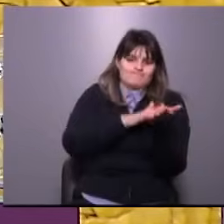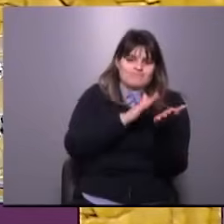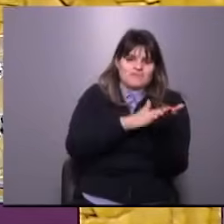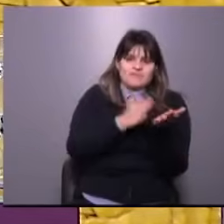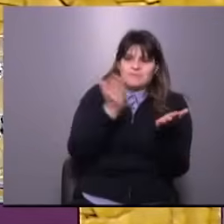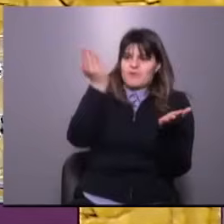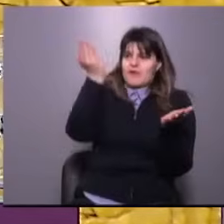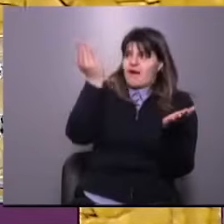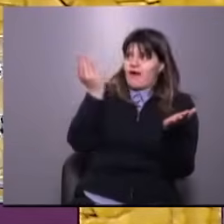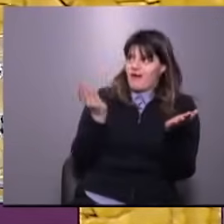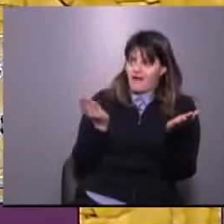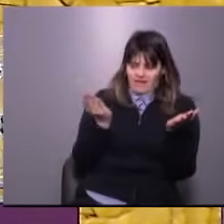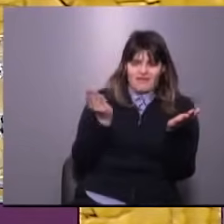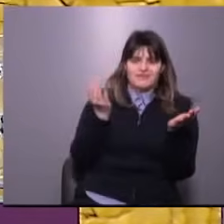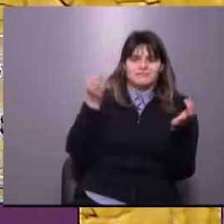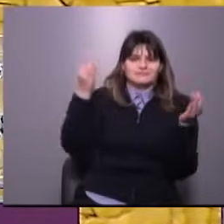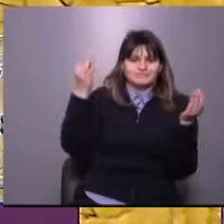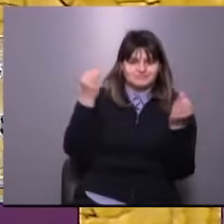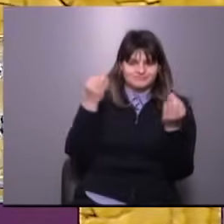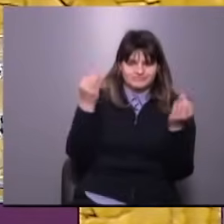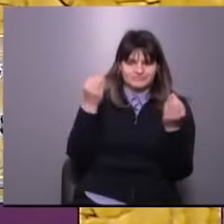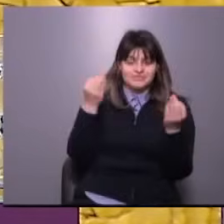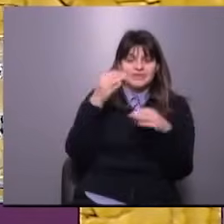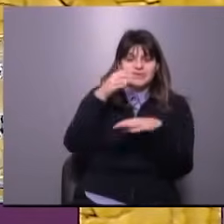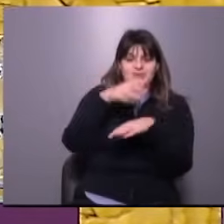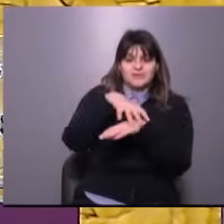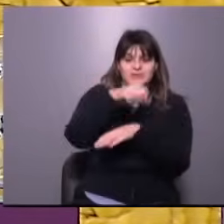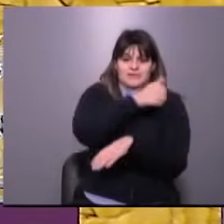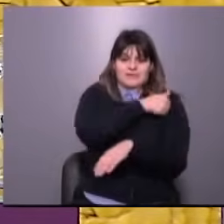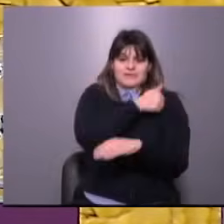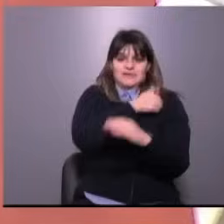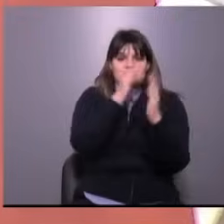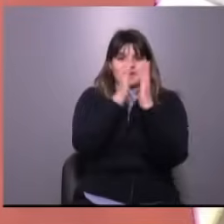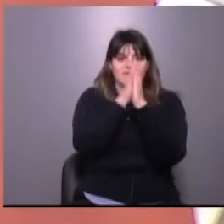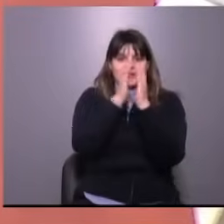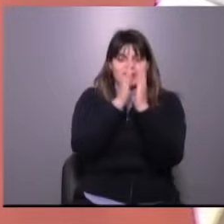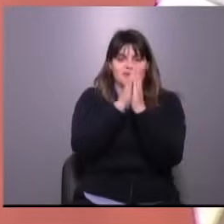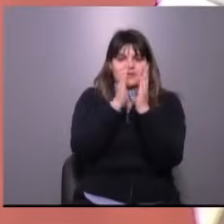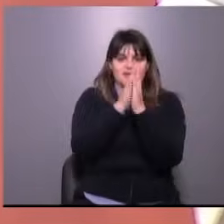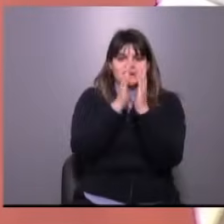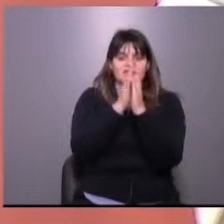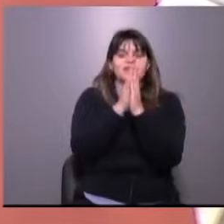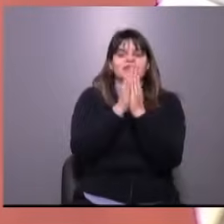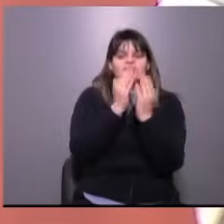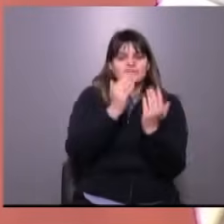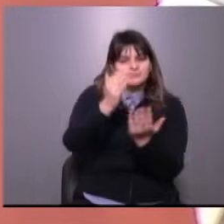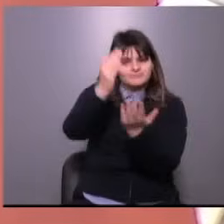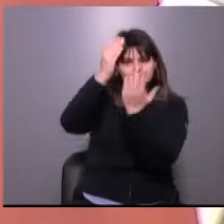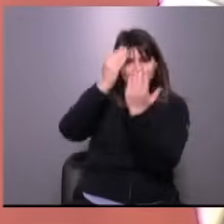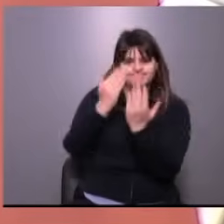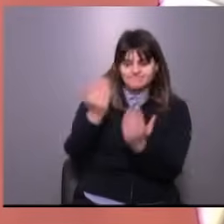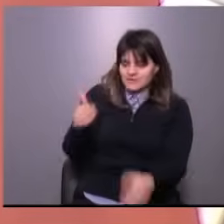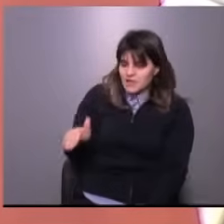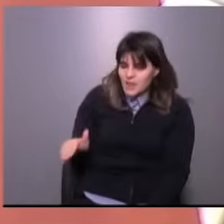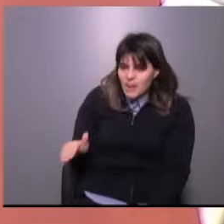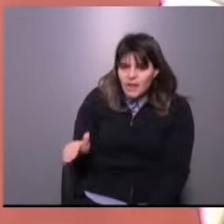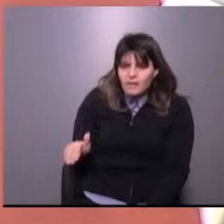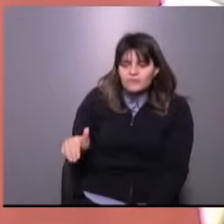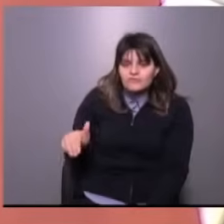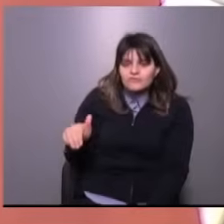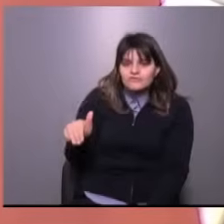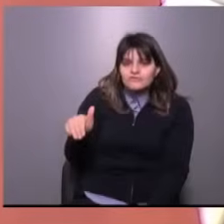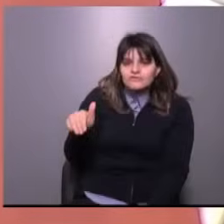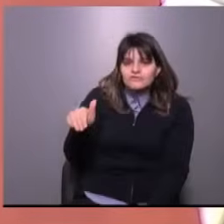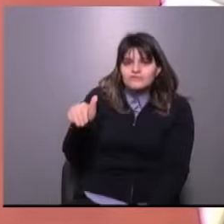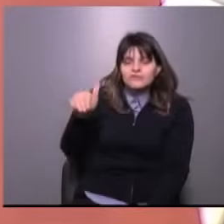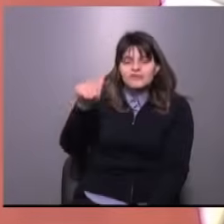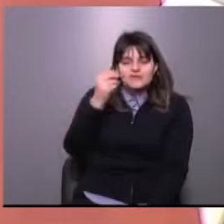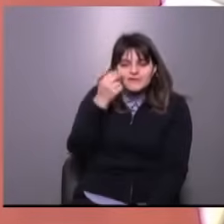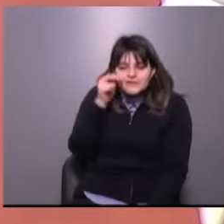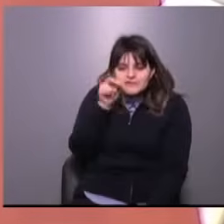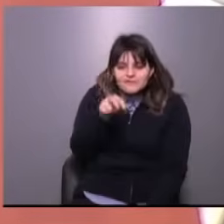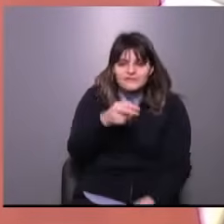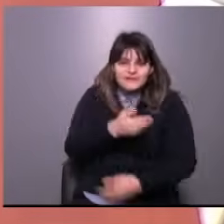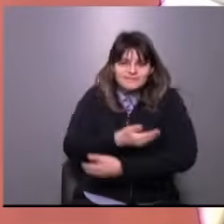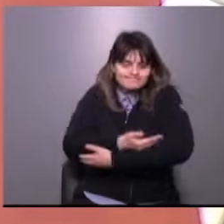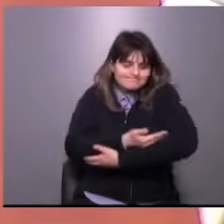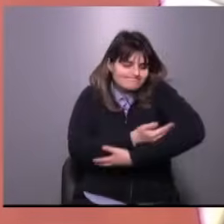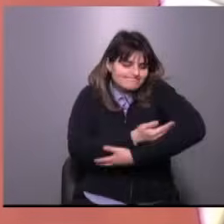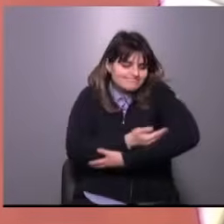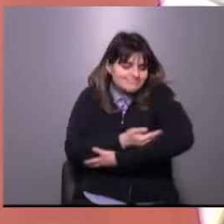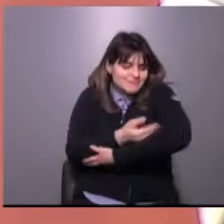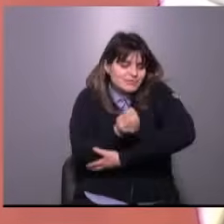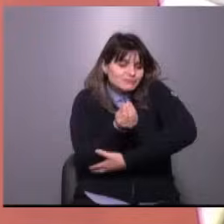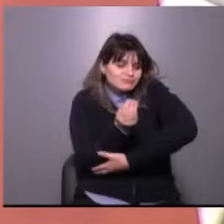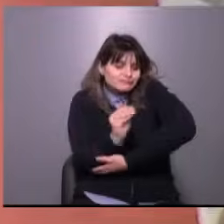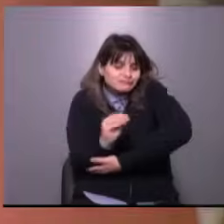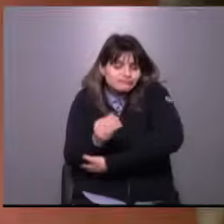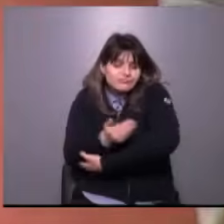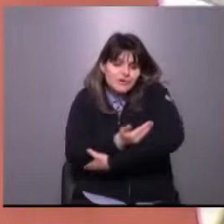a alegria da vossa presença. Por isso a Igreja o venera da sua infância e, ao vê-lo